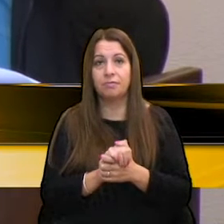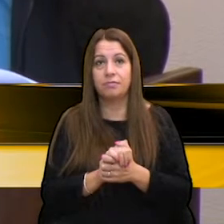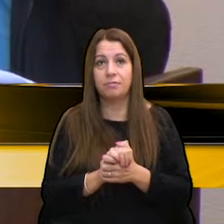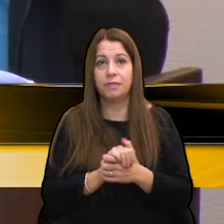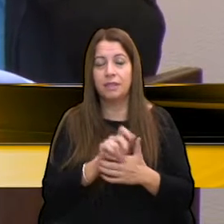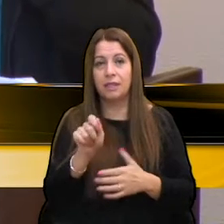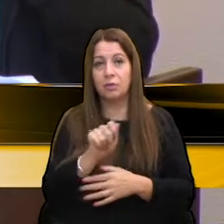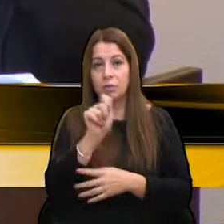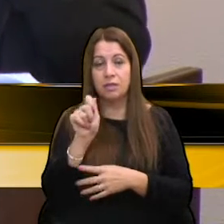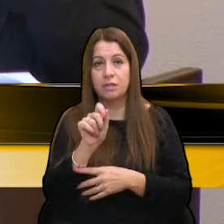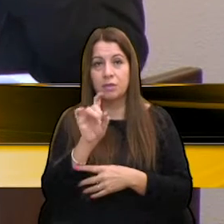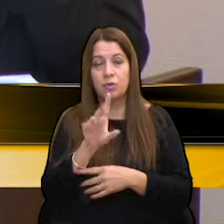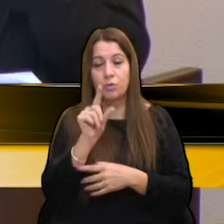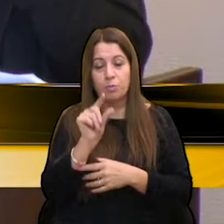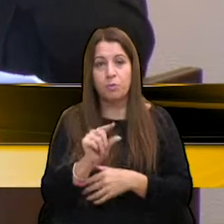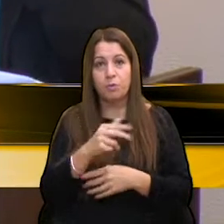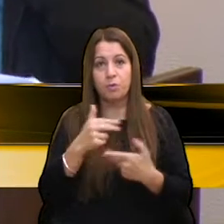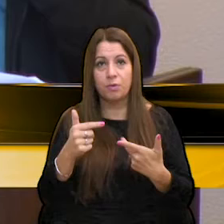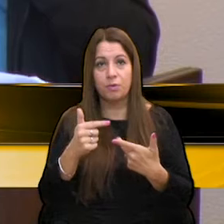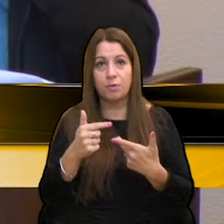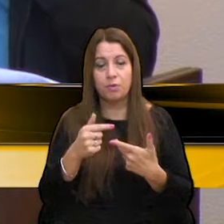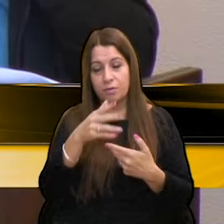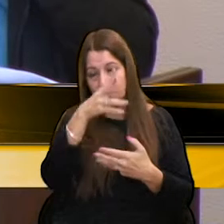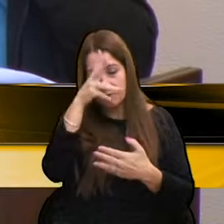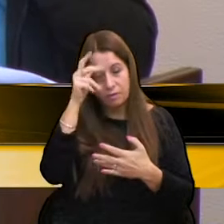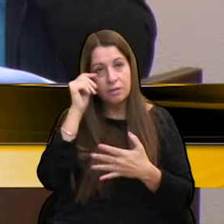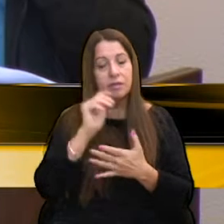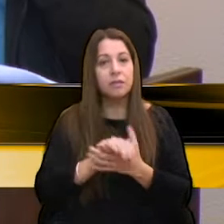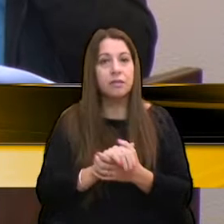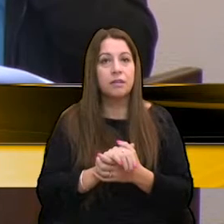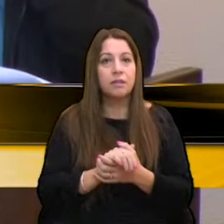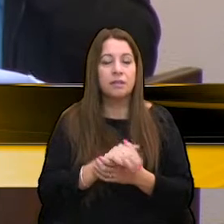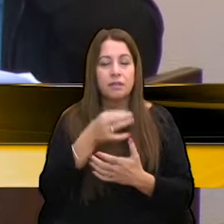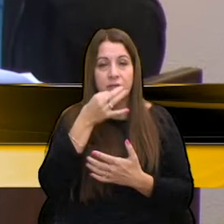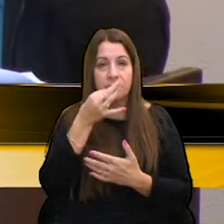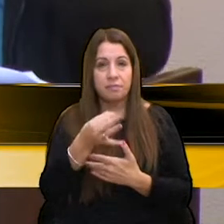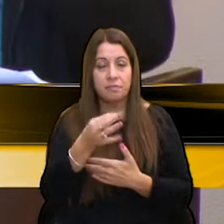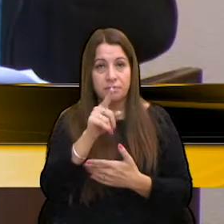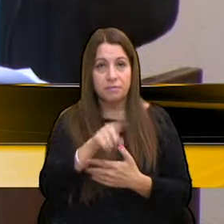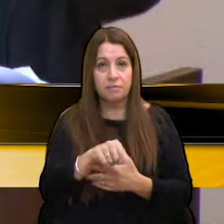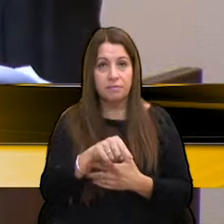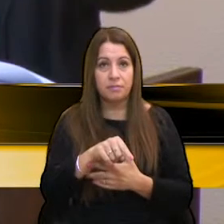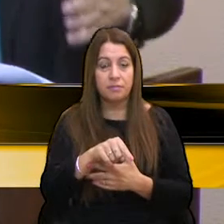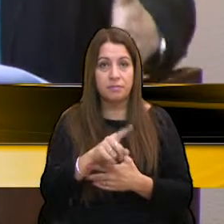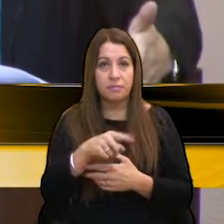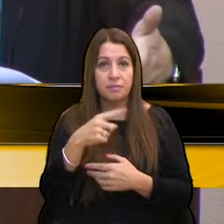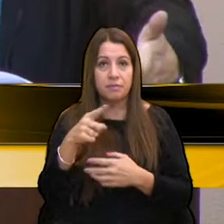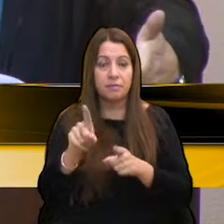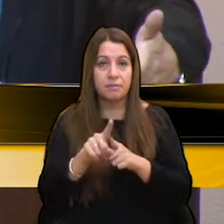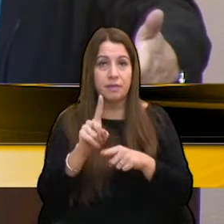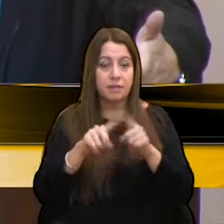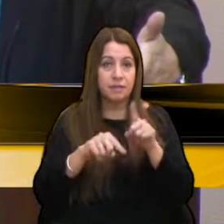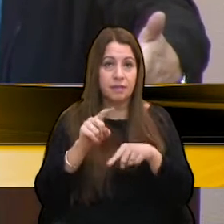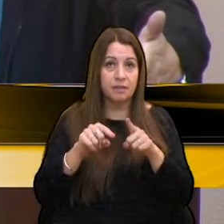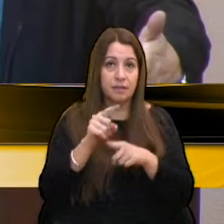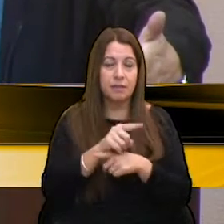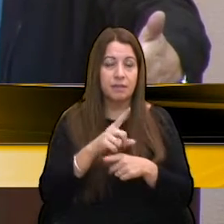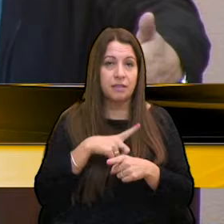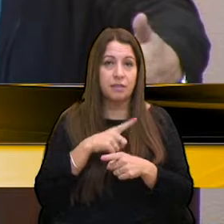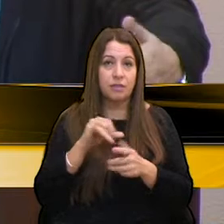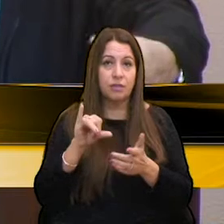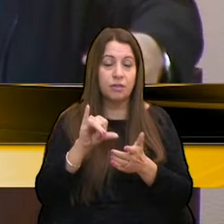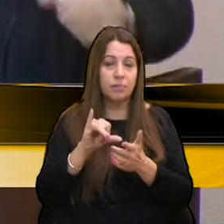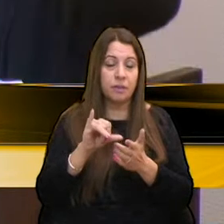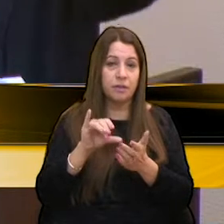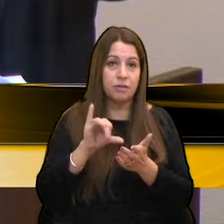A associação é só uma parceira do executivo, do ponto de vista de levar essas atividades para esse centro